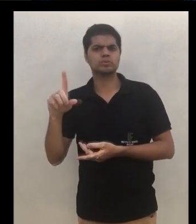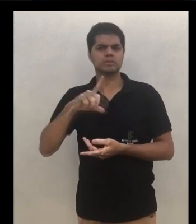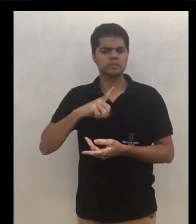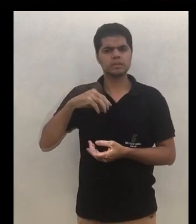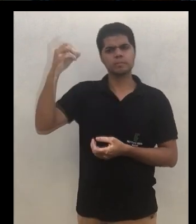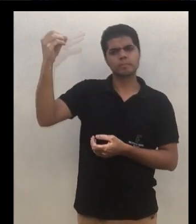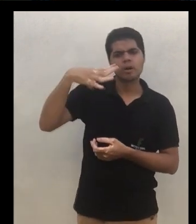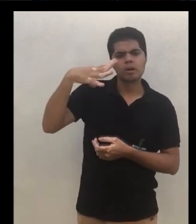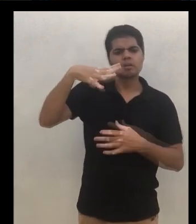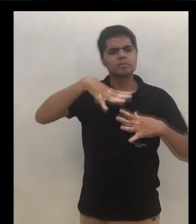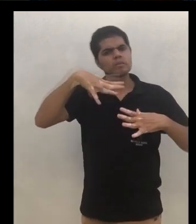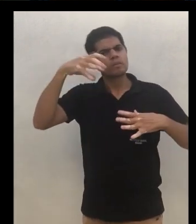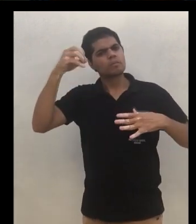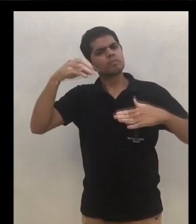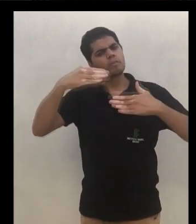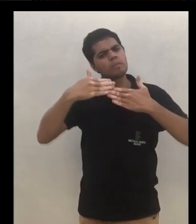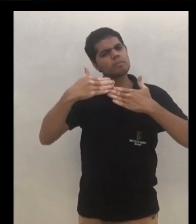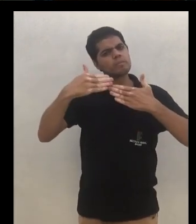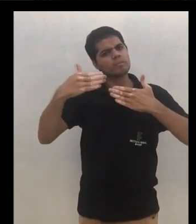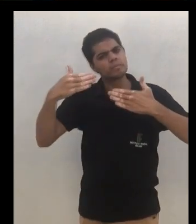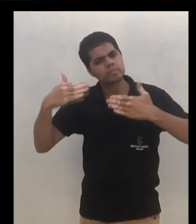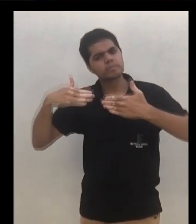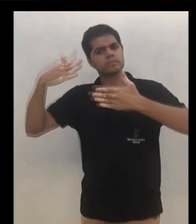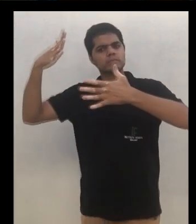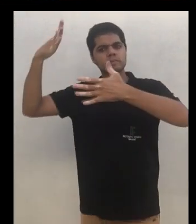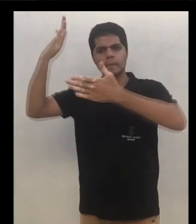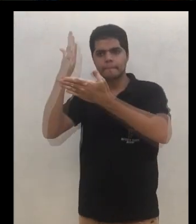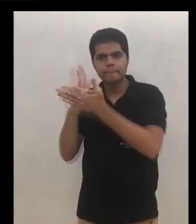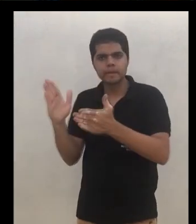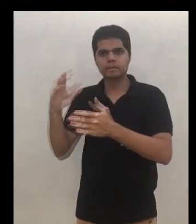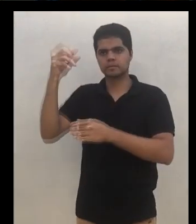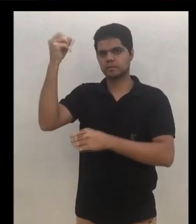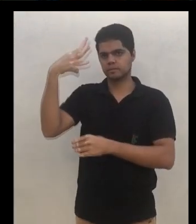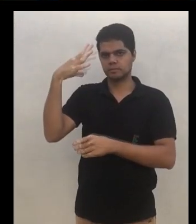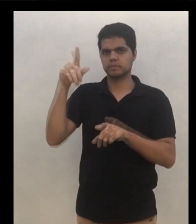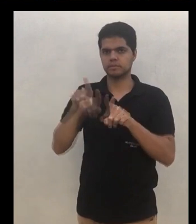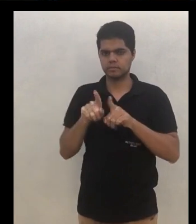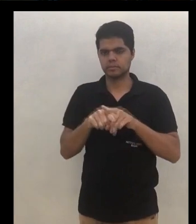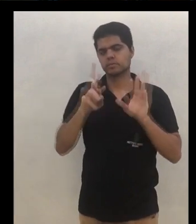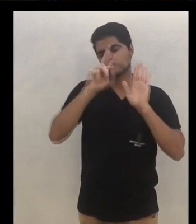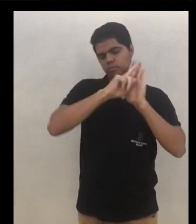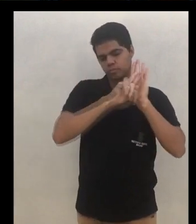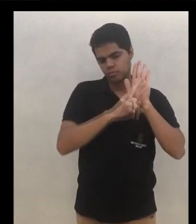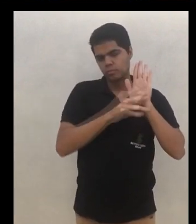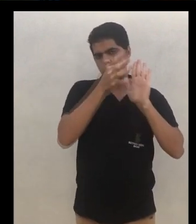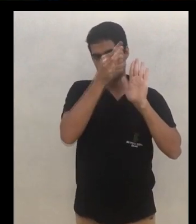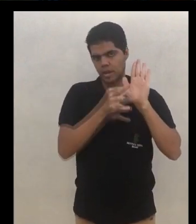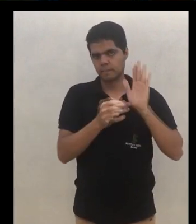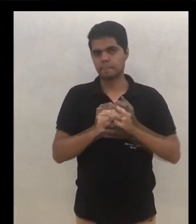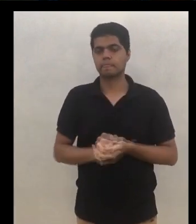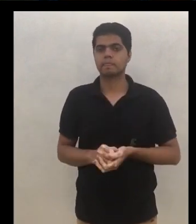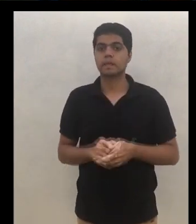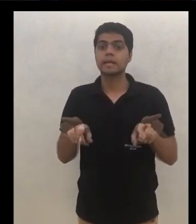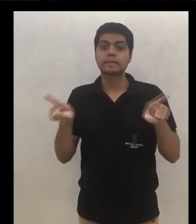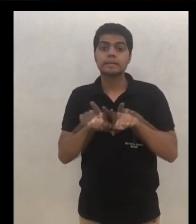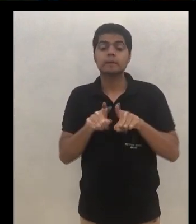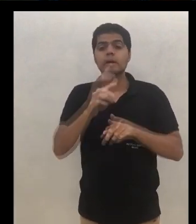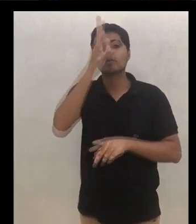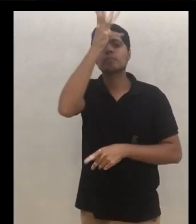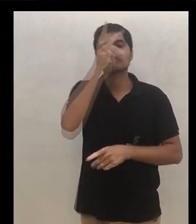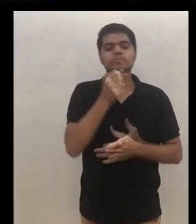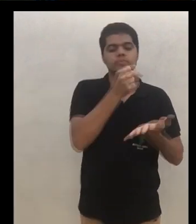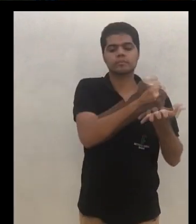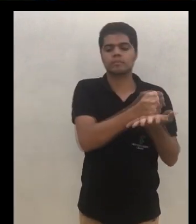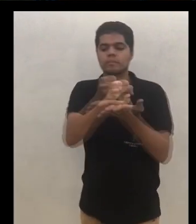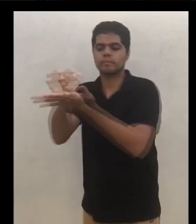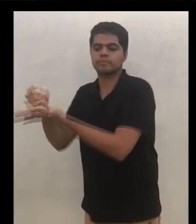vai tirando a luz gradativo. O sistema orgânico prevê também isso. O transporte, né, deve